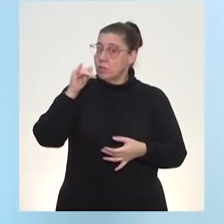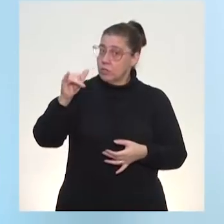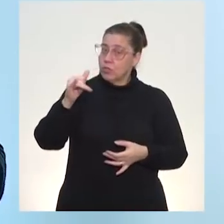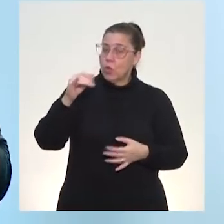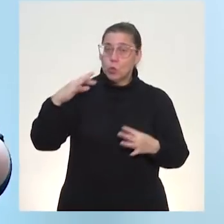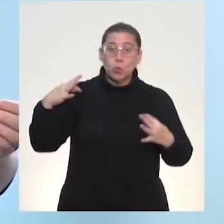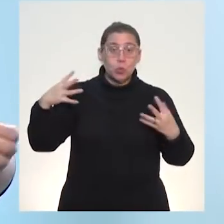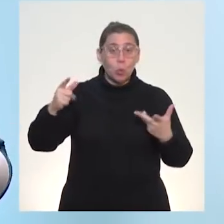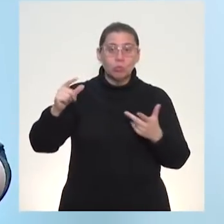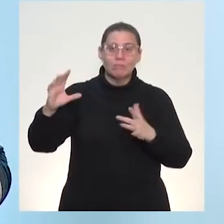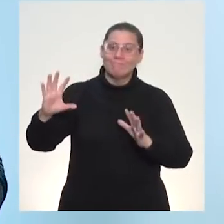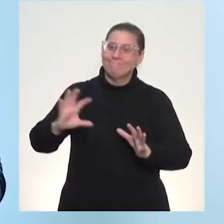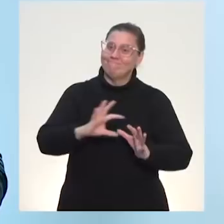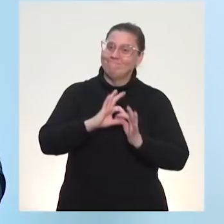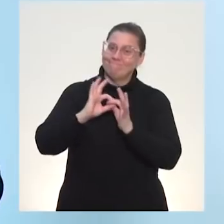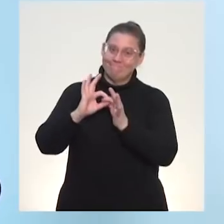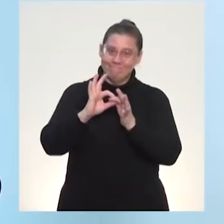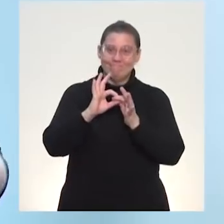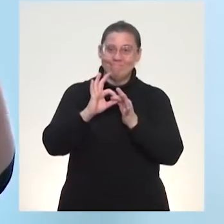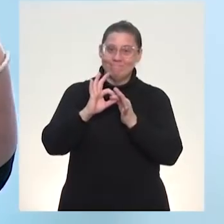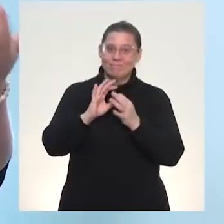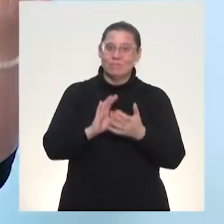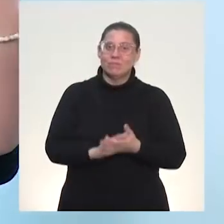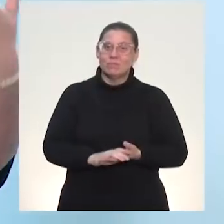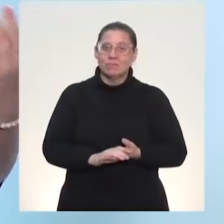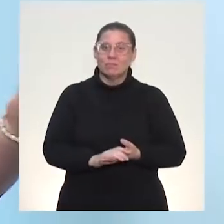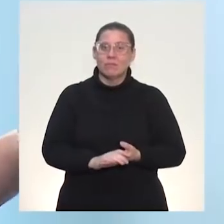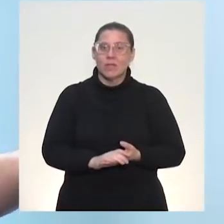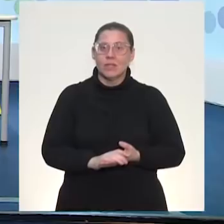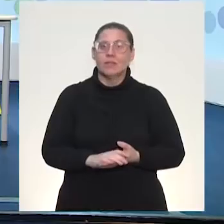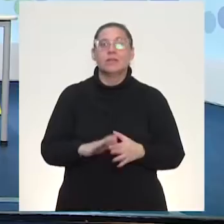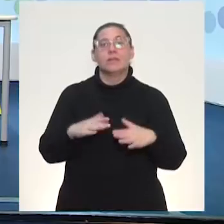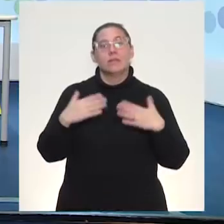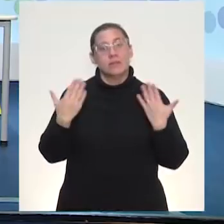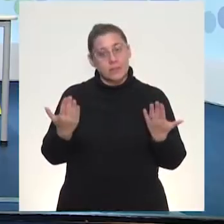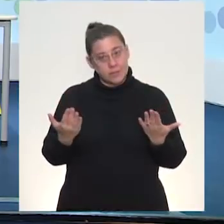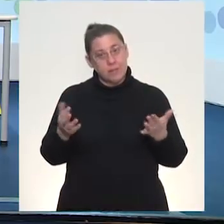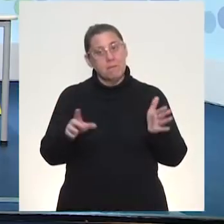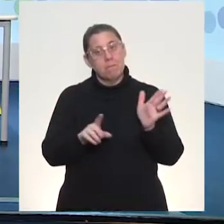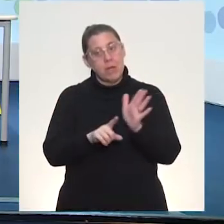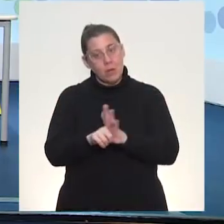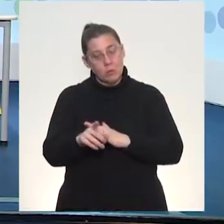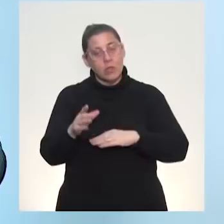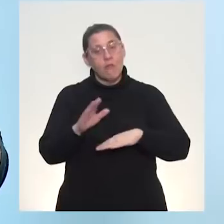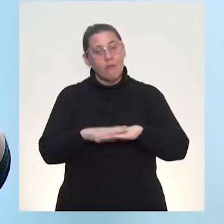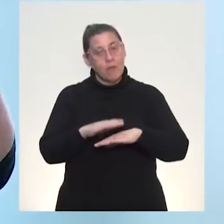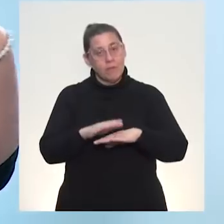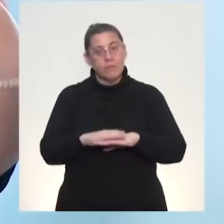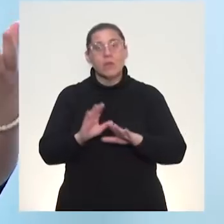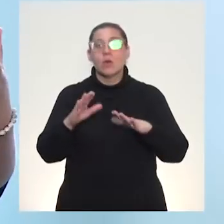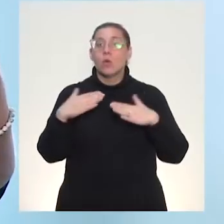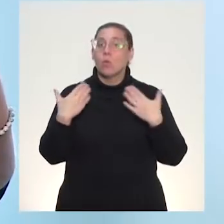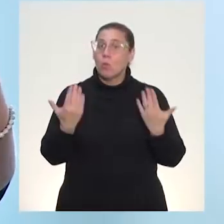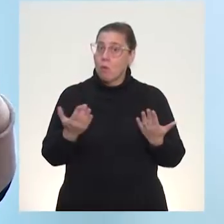engloba tudo a respeito sobre energia. E partindo, né, para a pergunta que a gente fez, qual